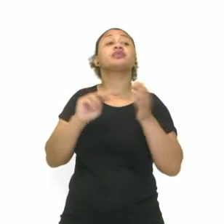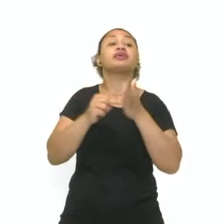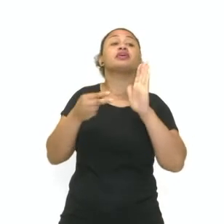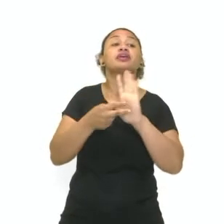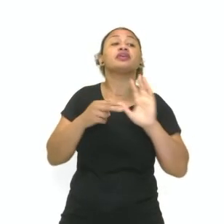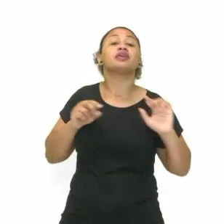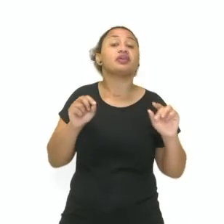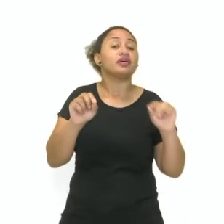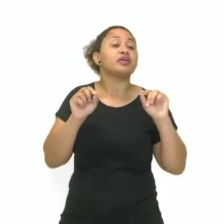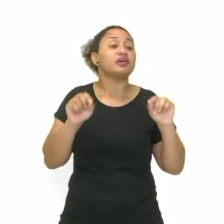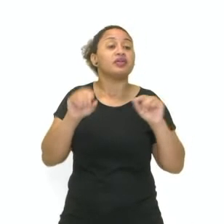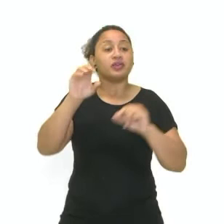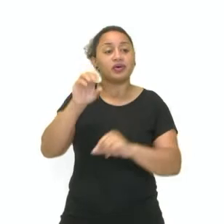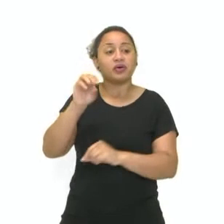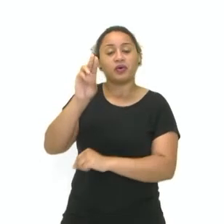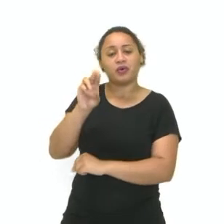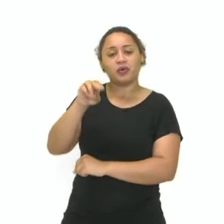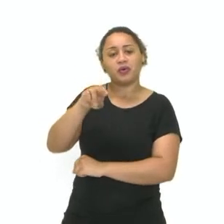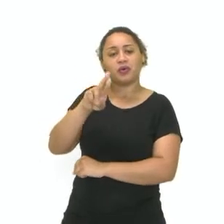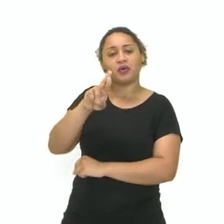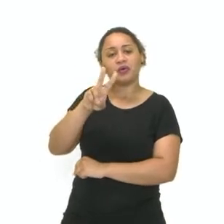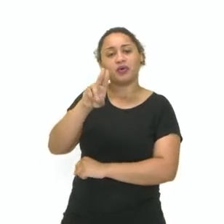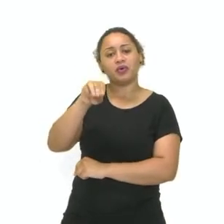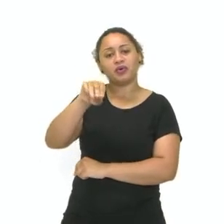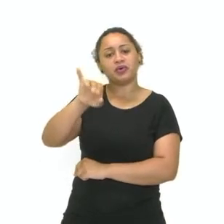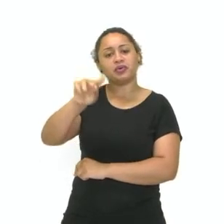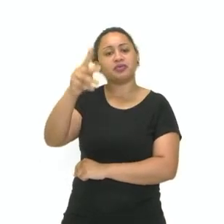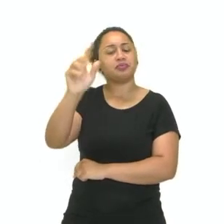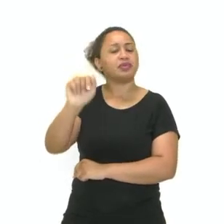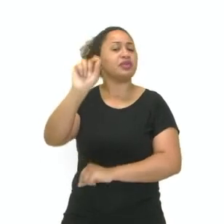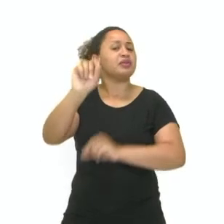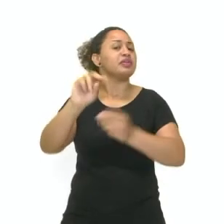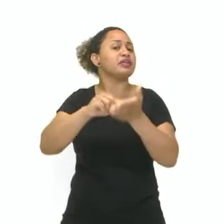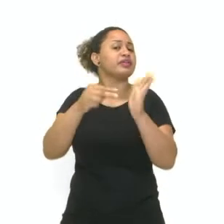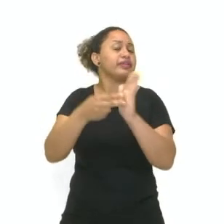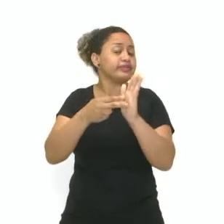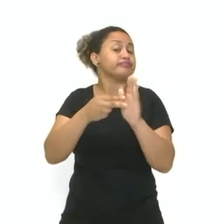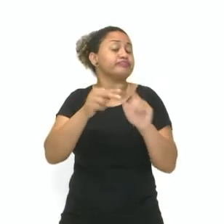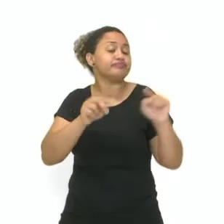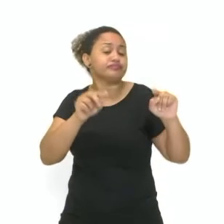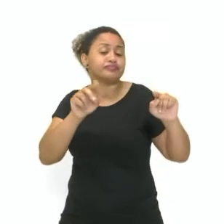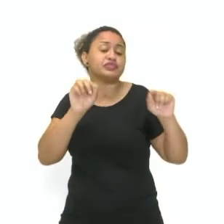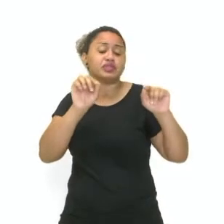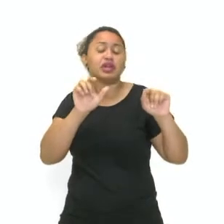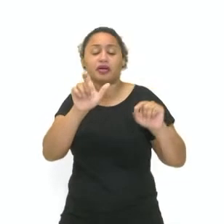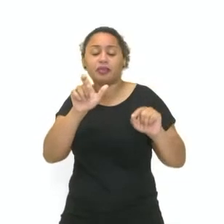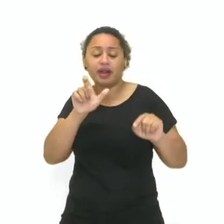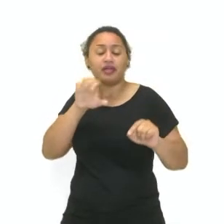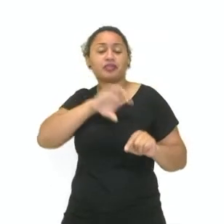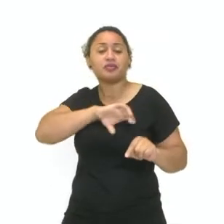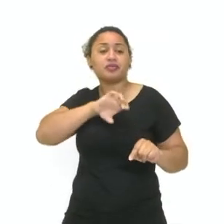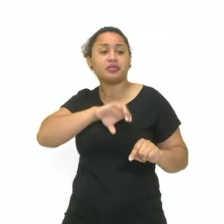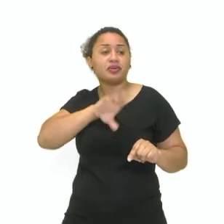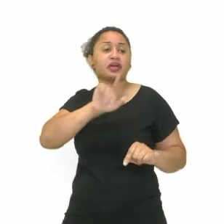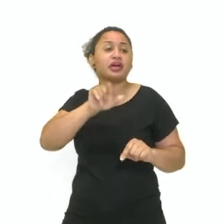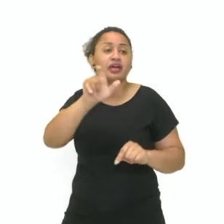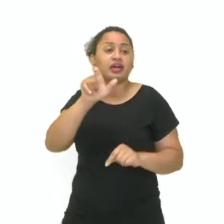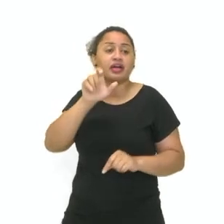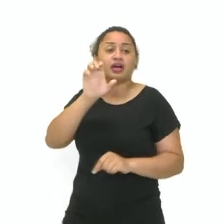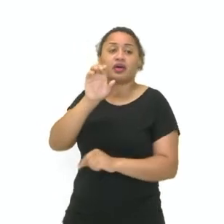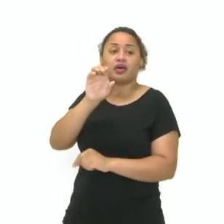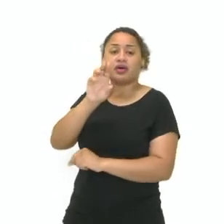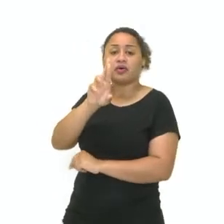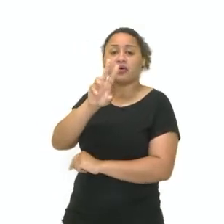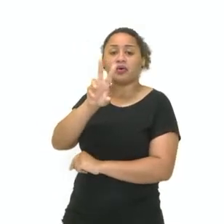então, coruminha, né? Coruminha é uma variante portuguesada do termo curumim. Então, curumim